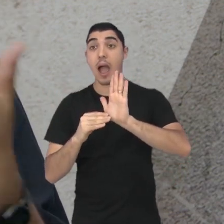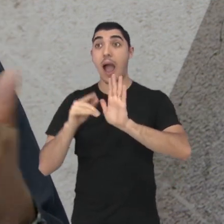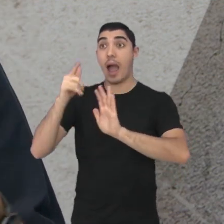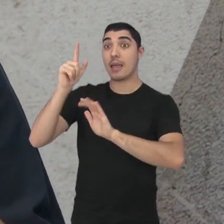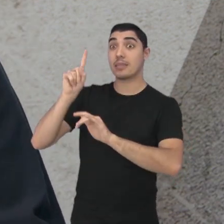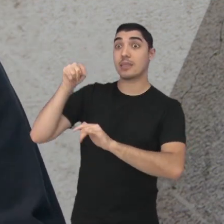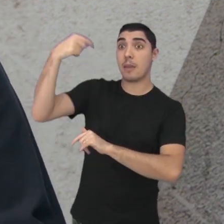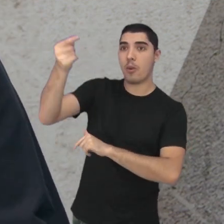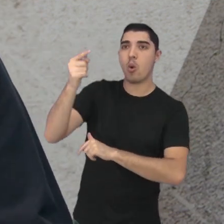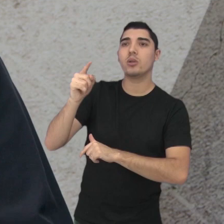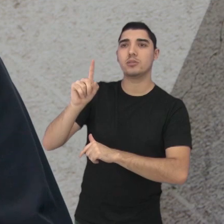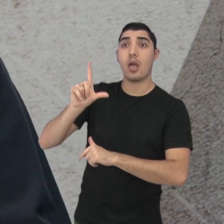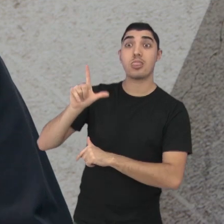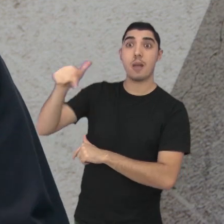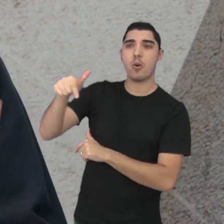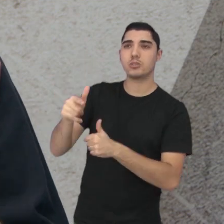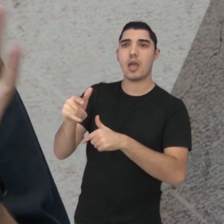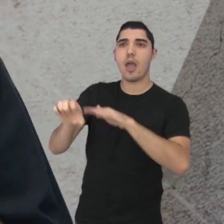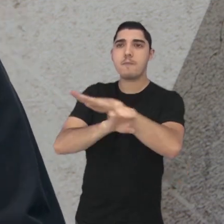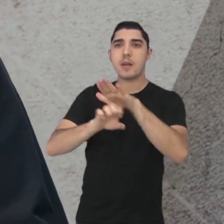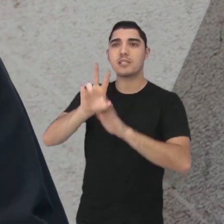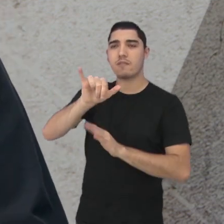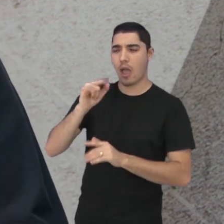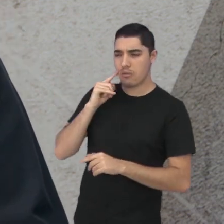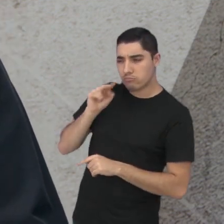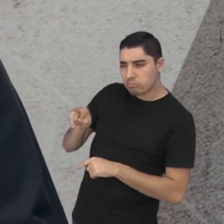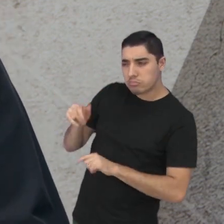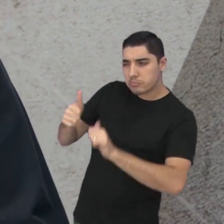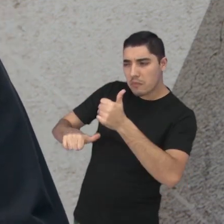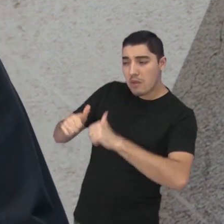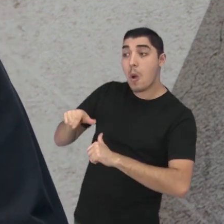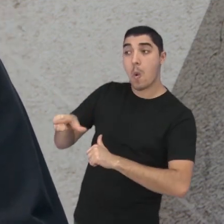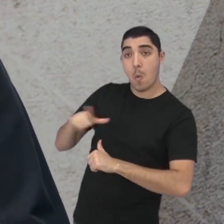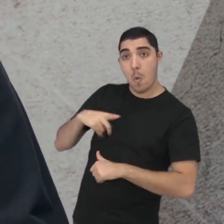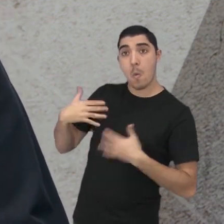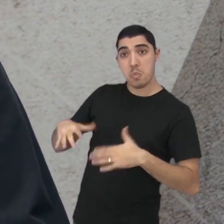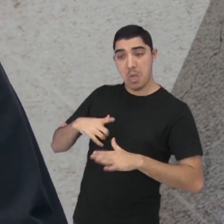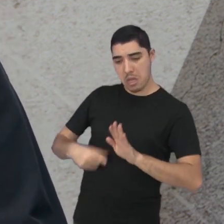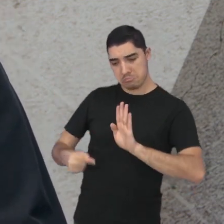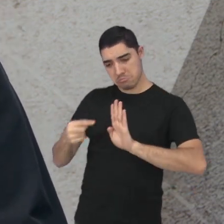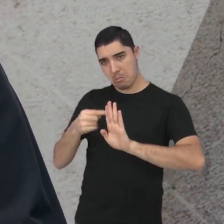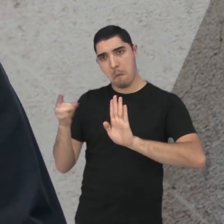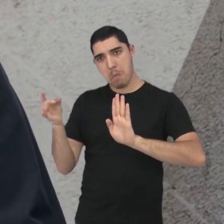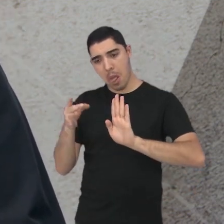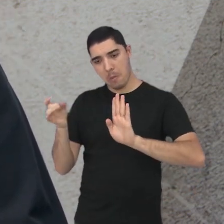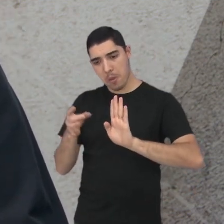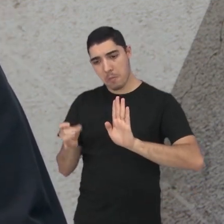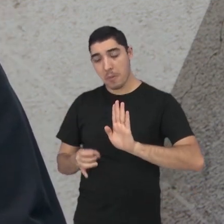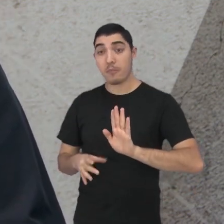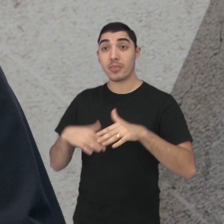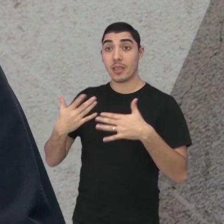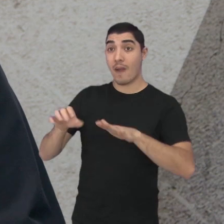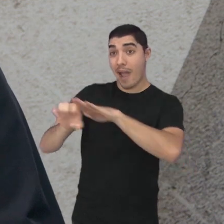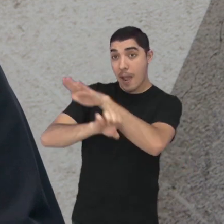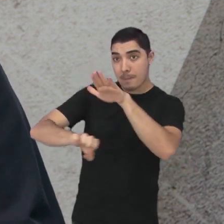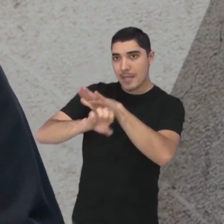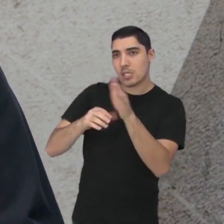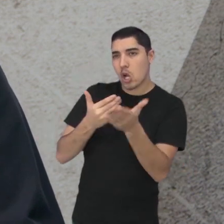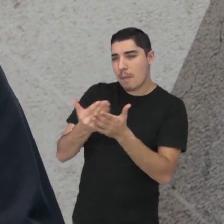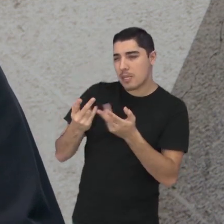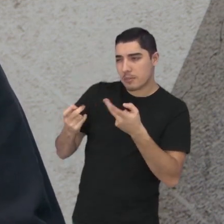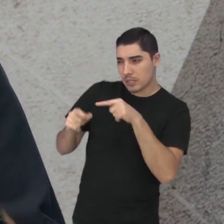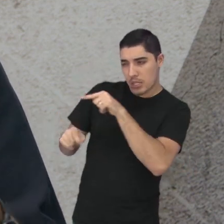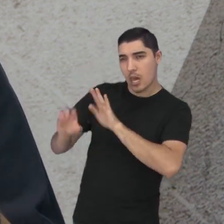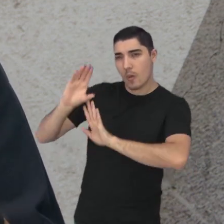para as empresas poderem avaliar. Através desses sites, normalmente, muitas vezes o profissional já é contratado, porque aí as empresas analisando,